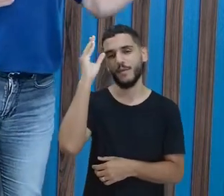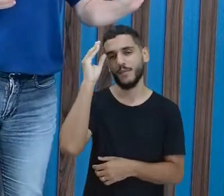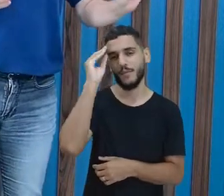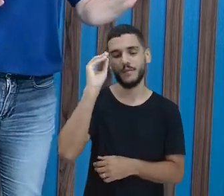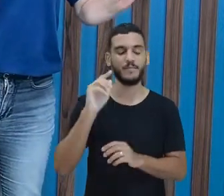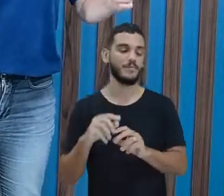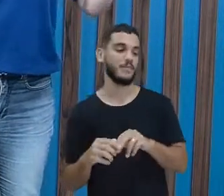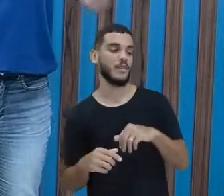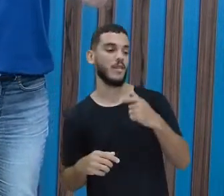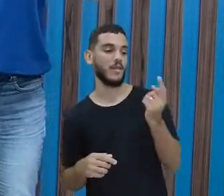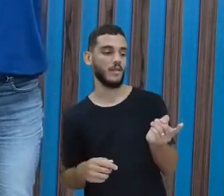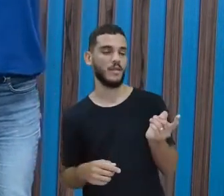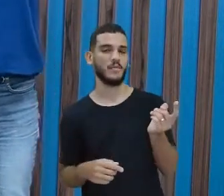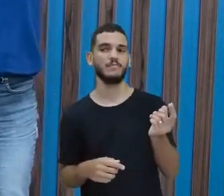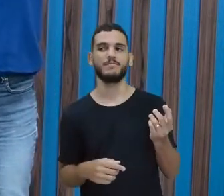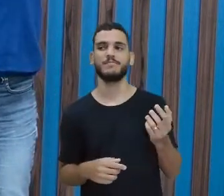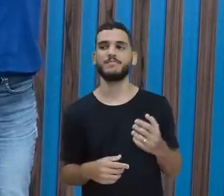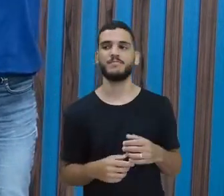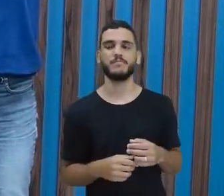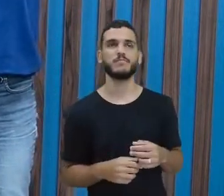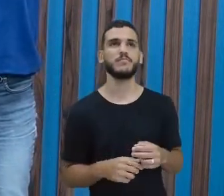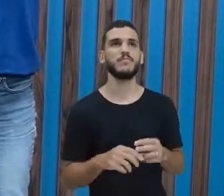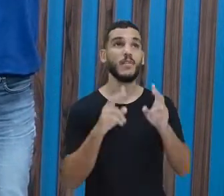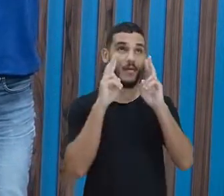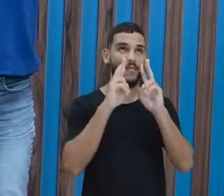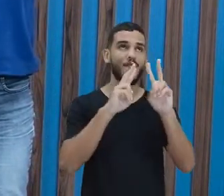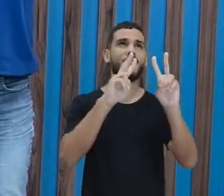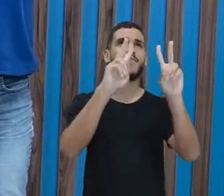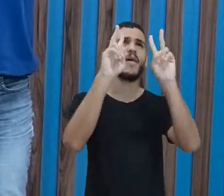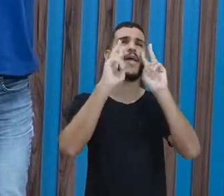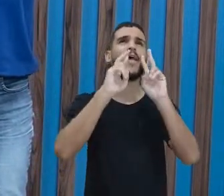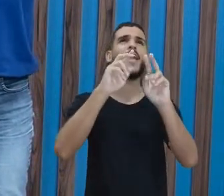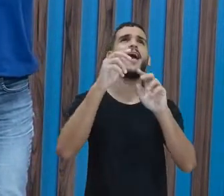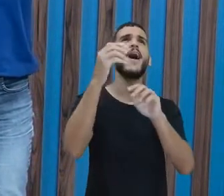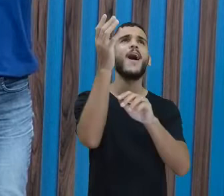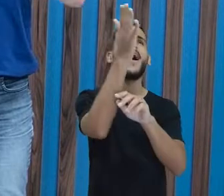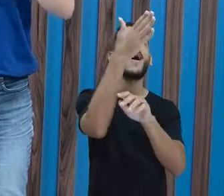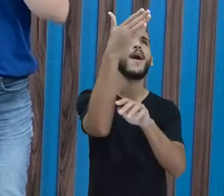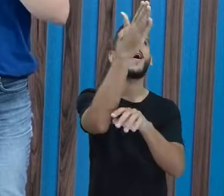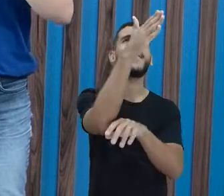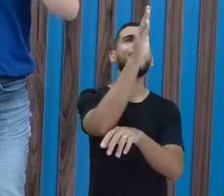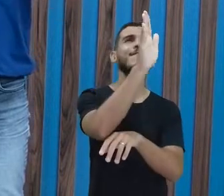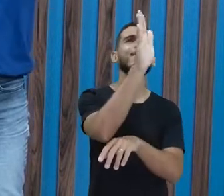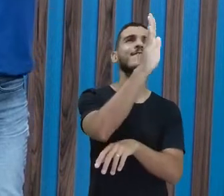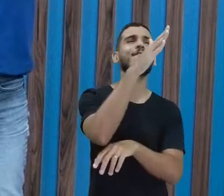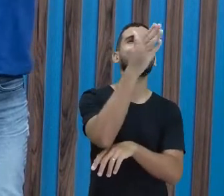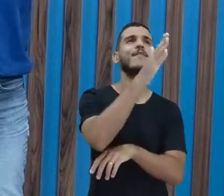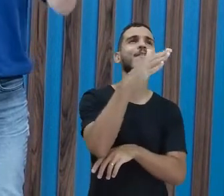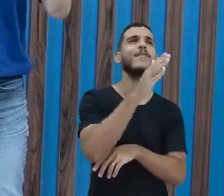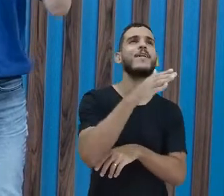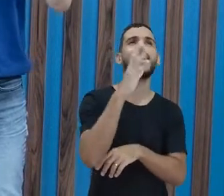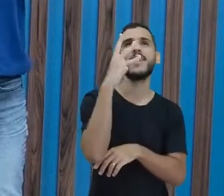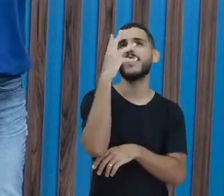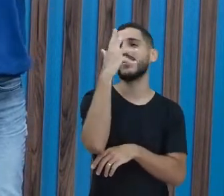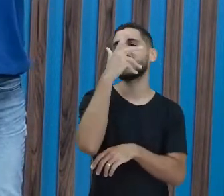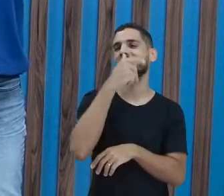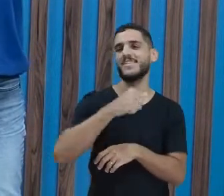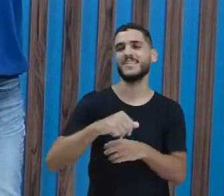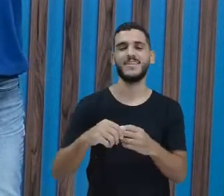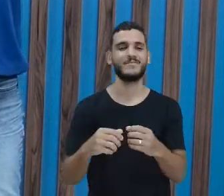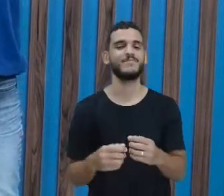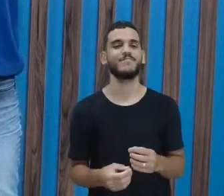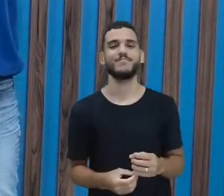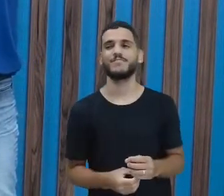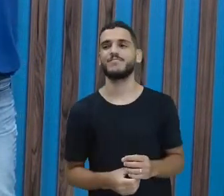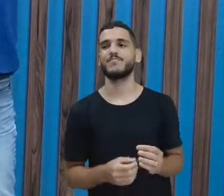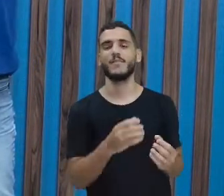deitasse do outro lado, ele ia ver aquelas folhas lindas do jacarandá, toda aquela beleza da árvore, e além do